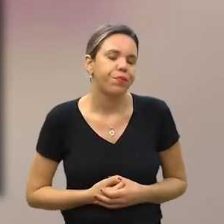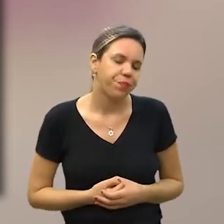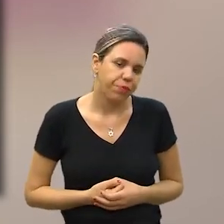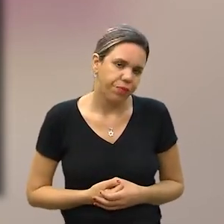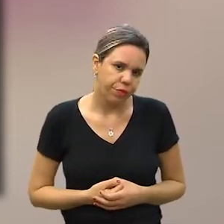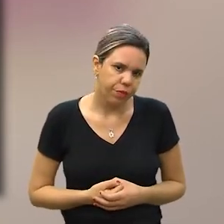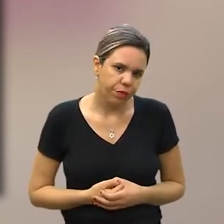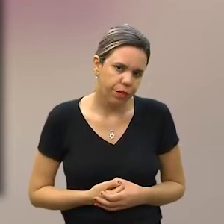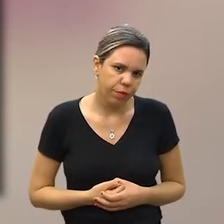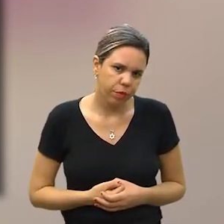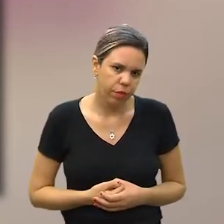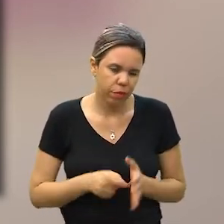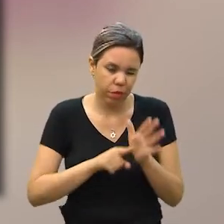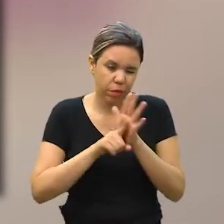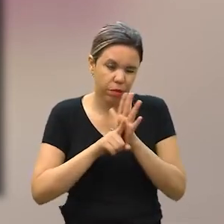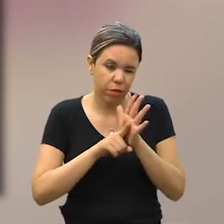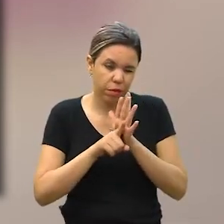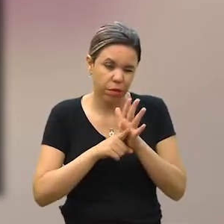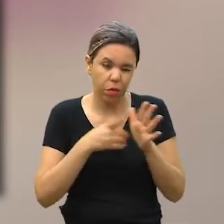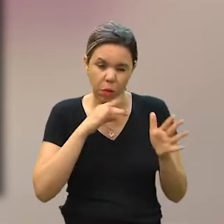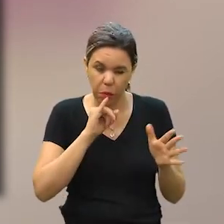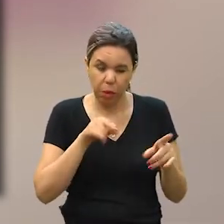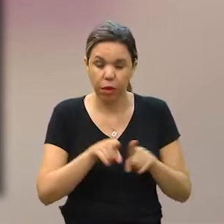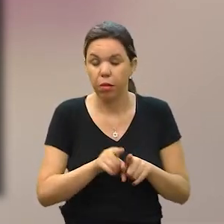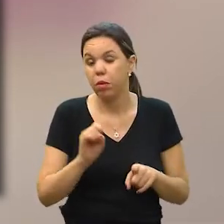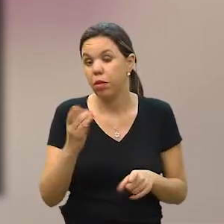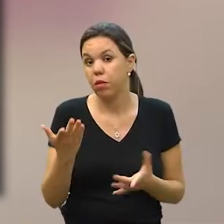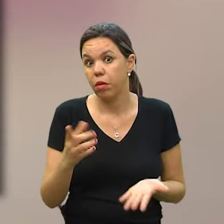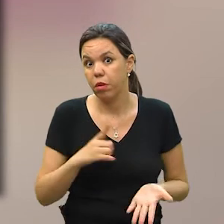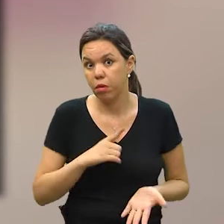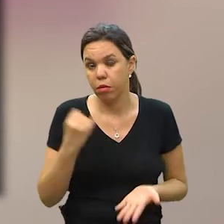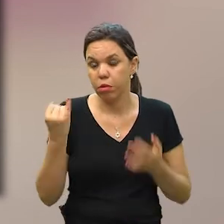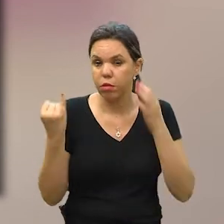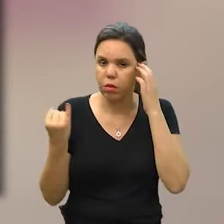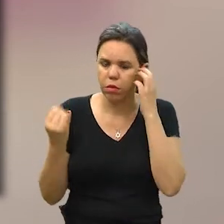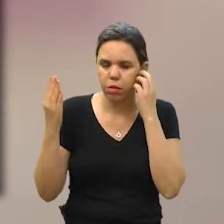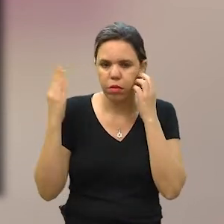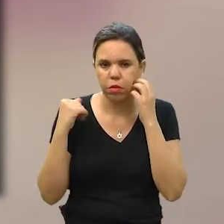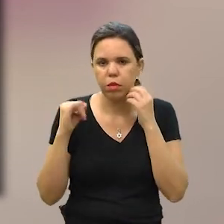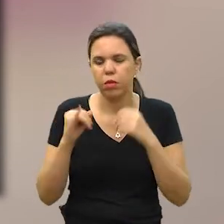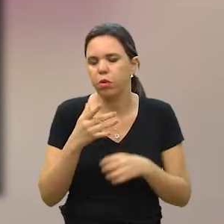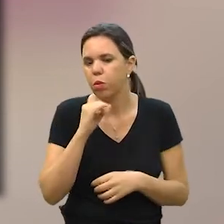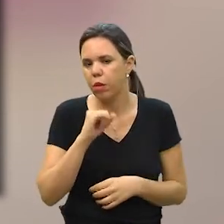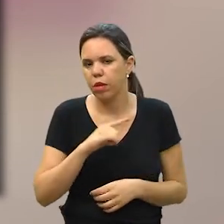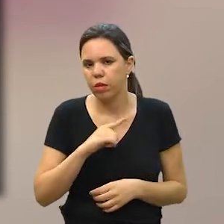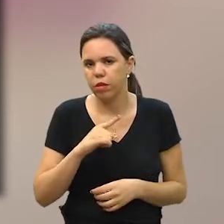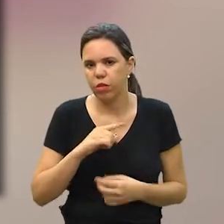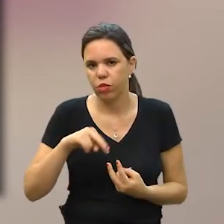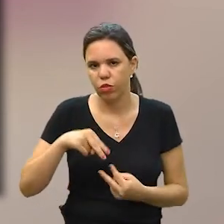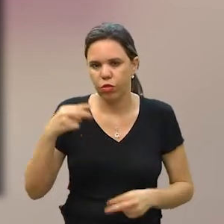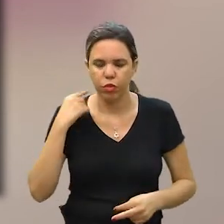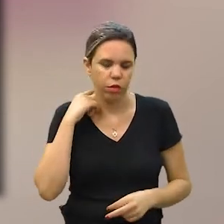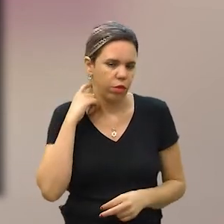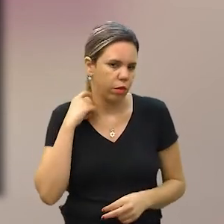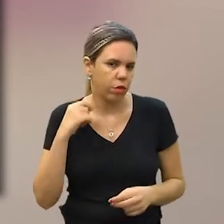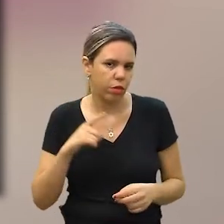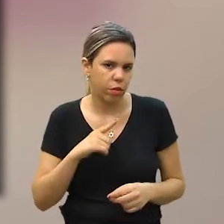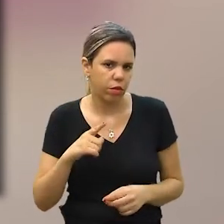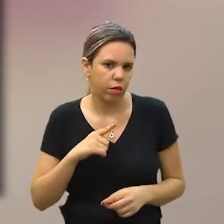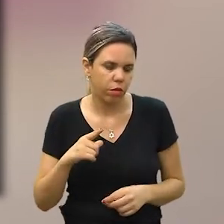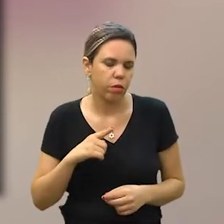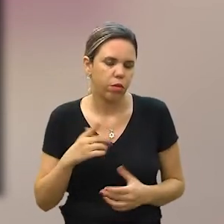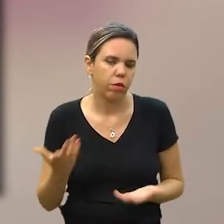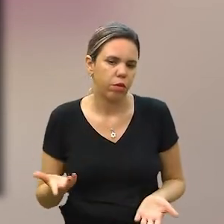situação é onde a gente investiga o pai também. Né? É importante saber se o pai tem um gene que predispõe